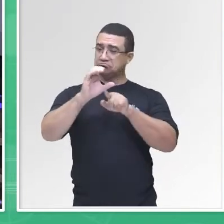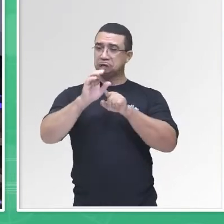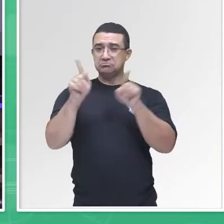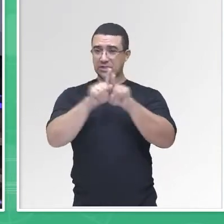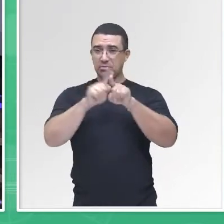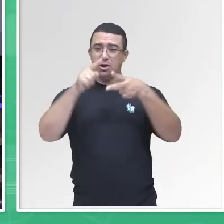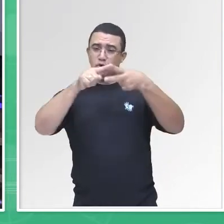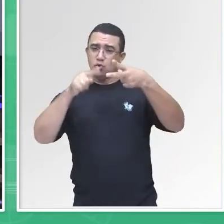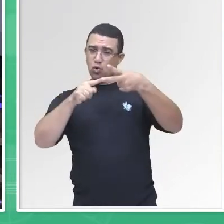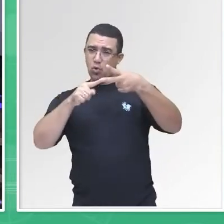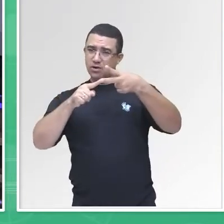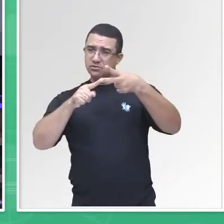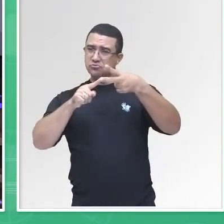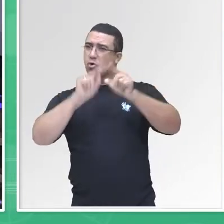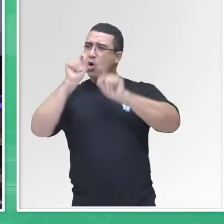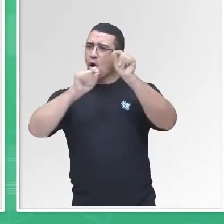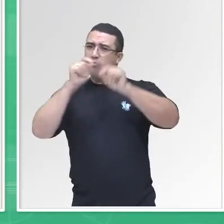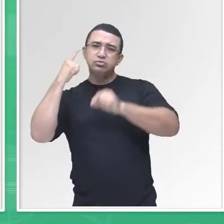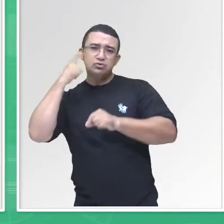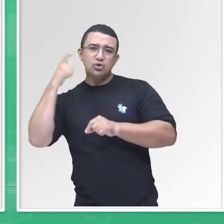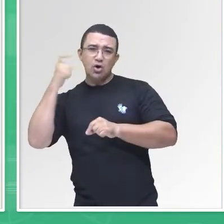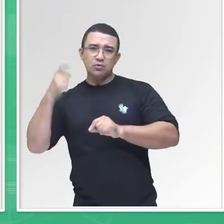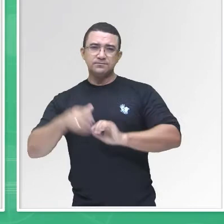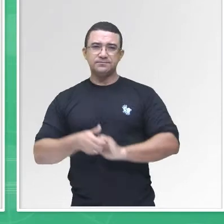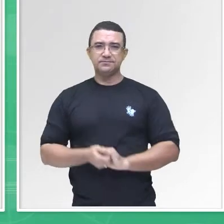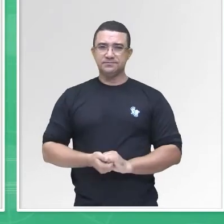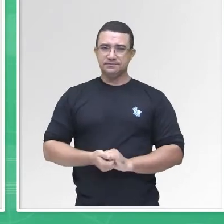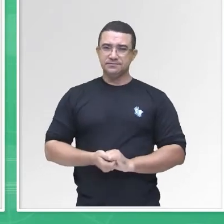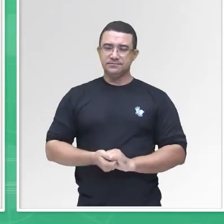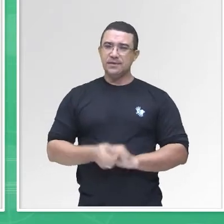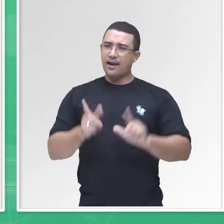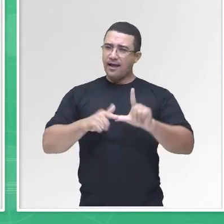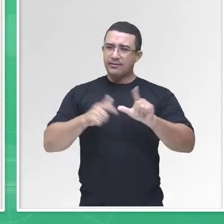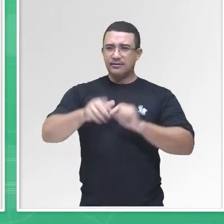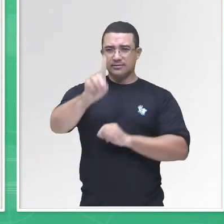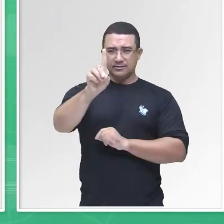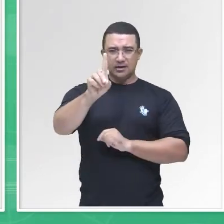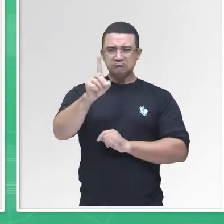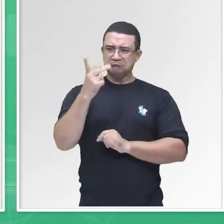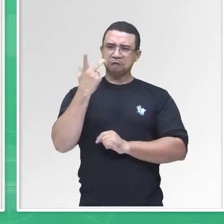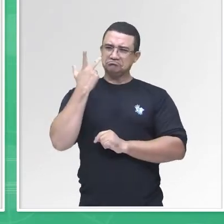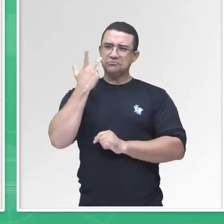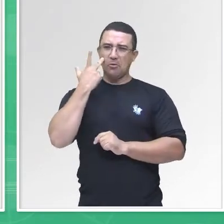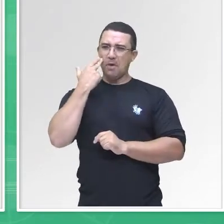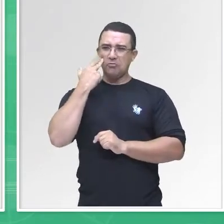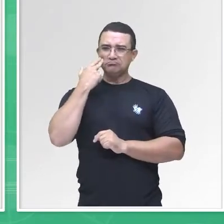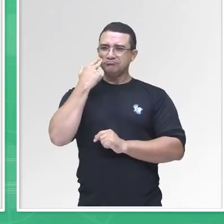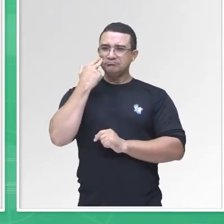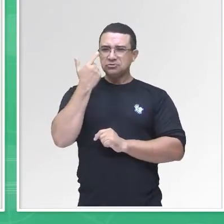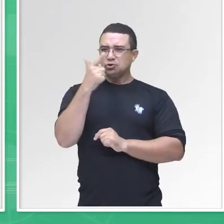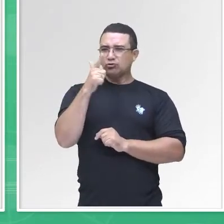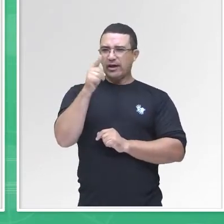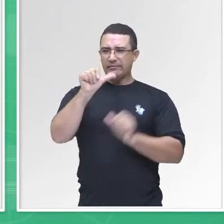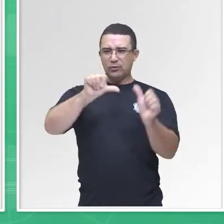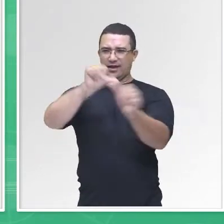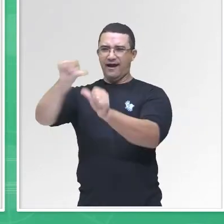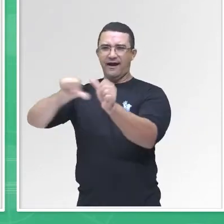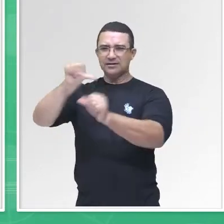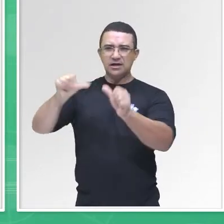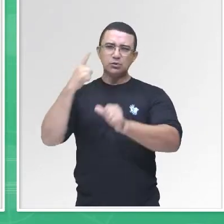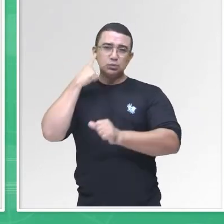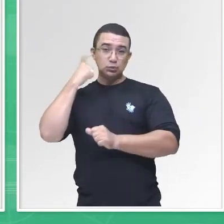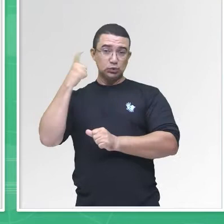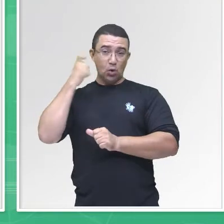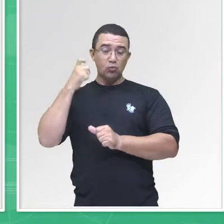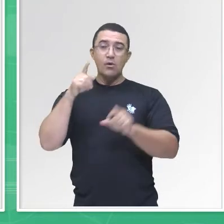no espanhol. Ok? Vamos lá, letra D. A letra D, normal, não tem nenhuma variedade. A letra E